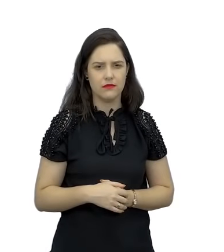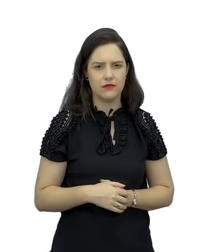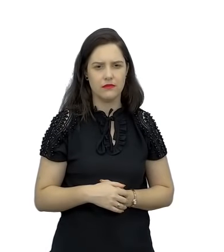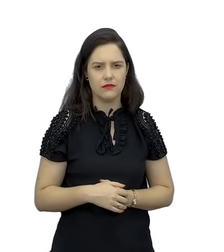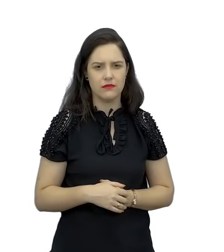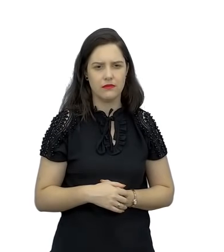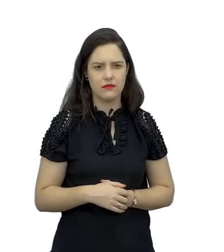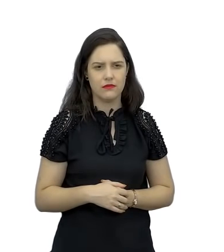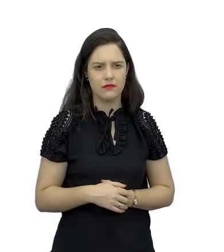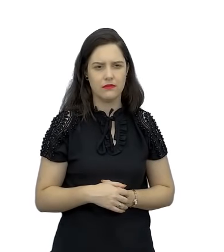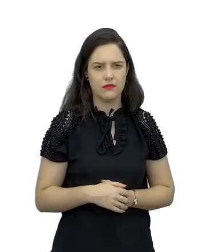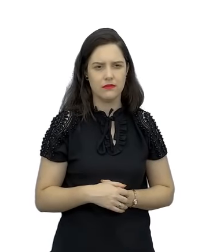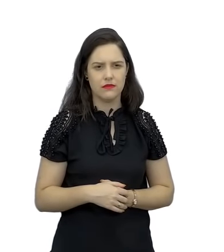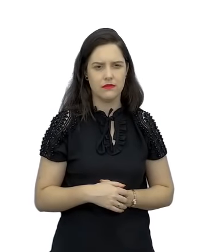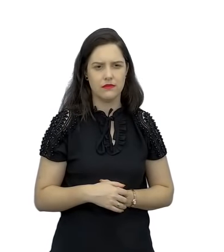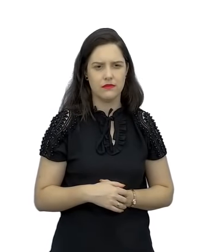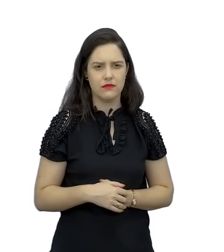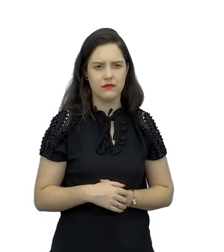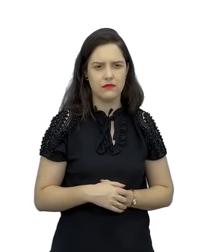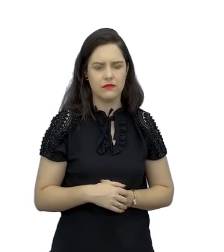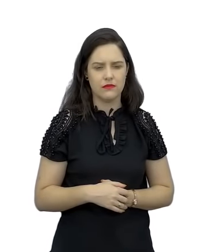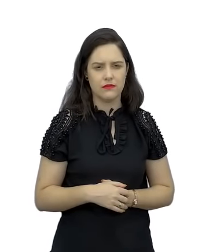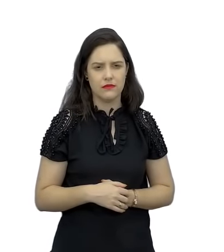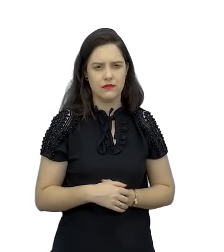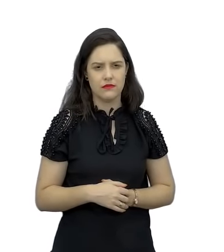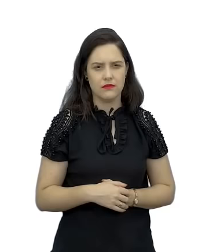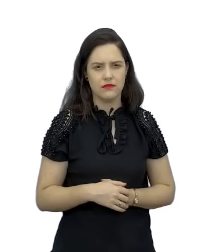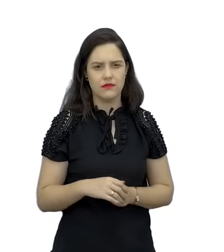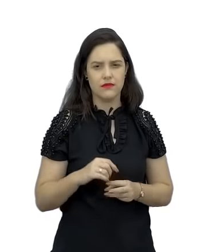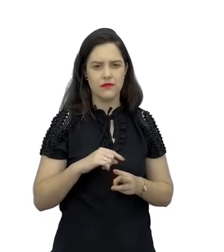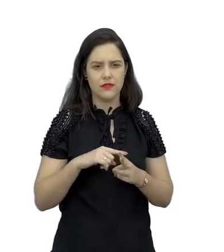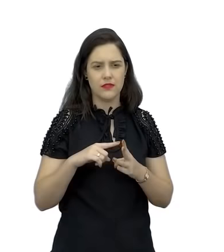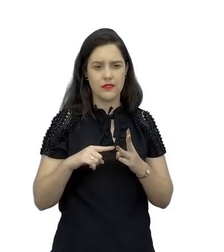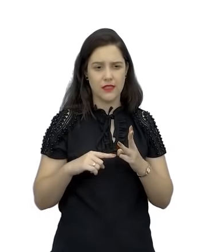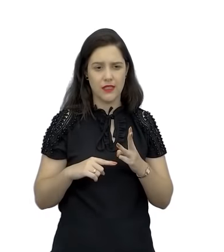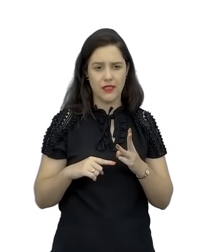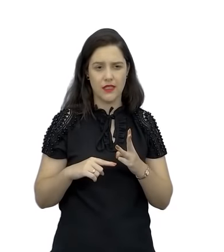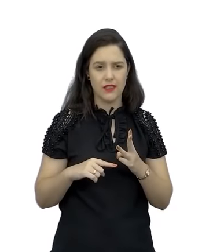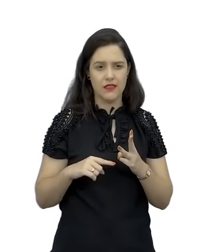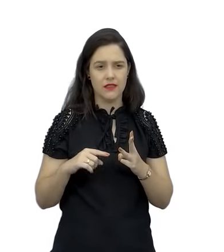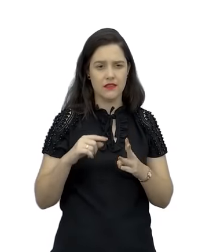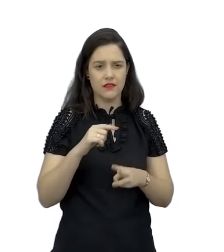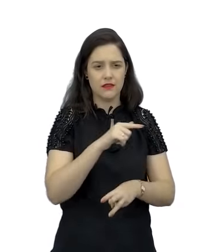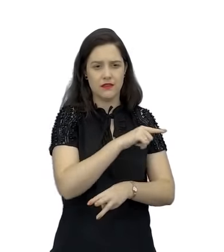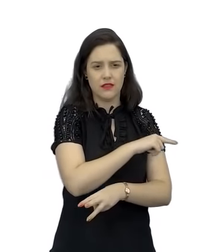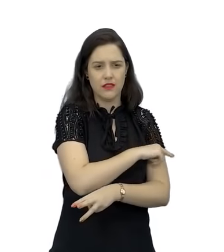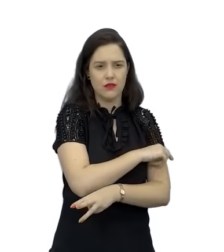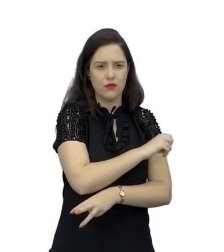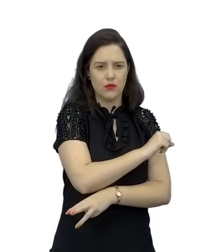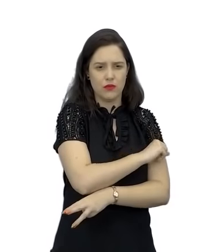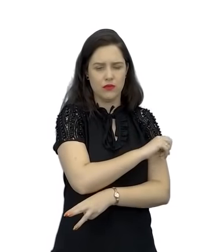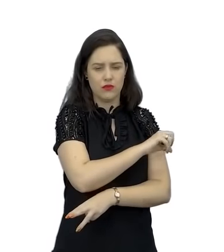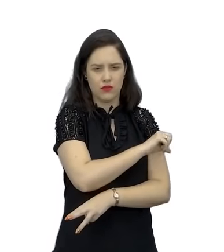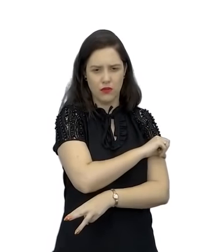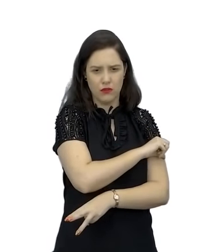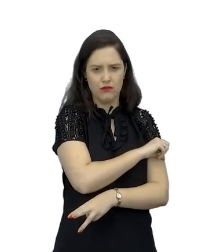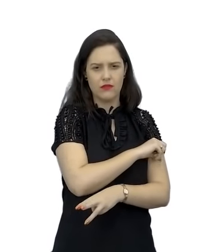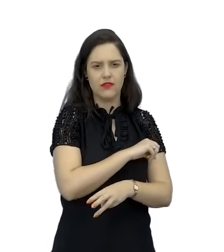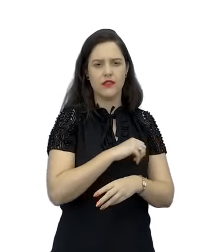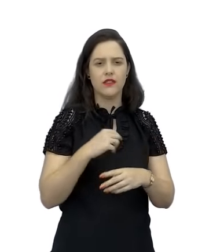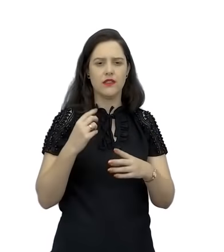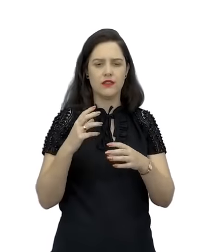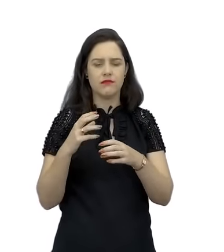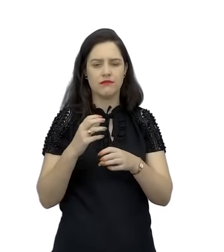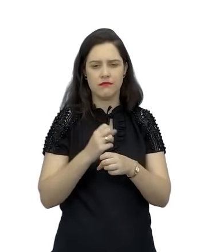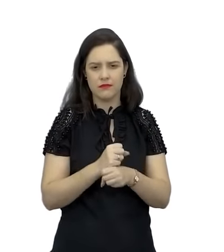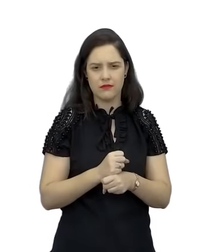mas vou aprender. Então, aqui a gente tem em 3, 7º, 8º e 9º, nós trabalhamos com a resolução